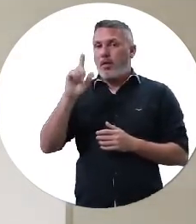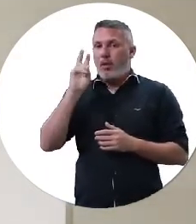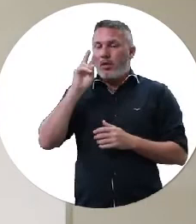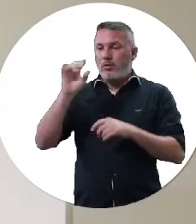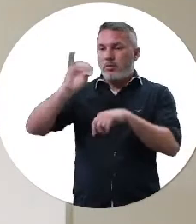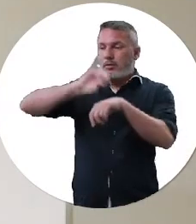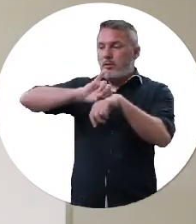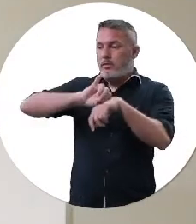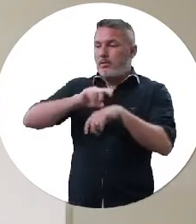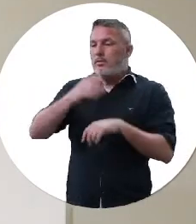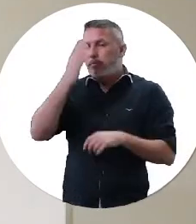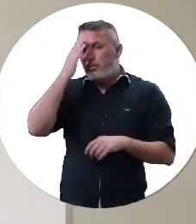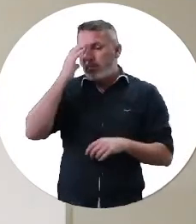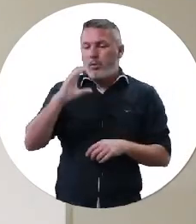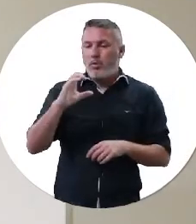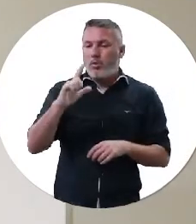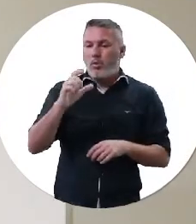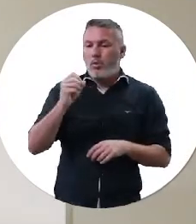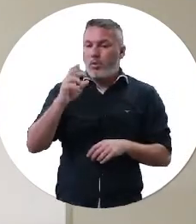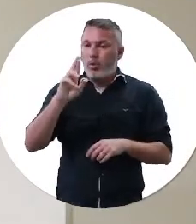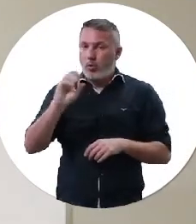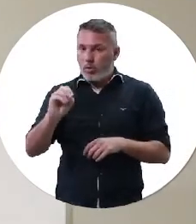cloro.